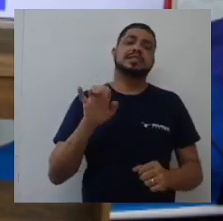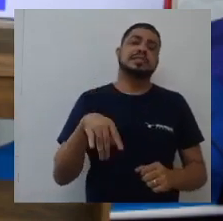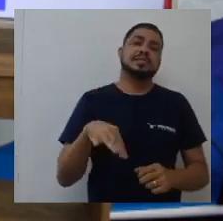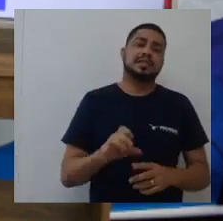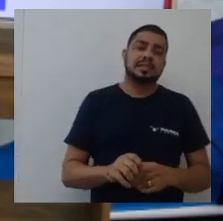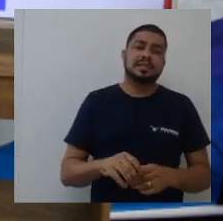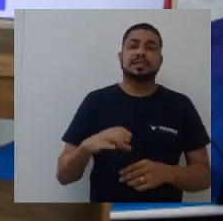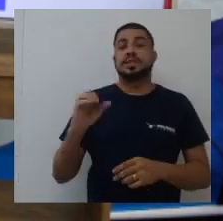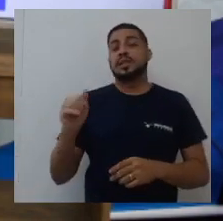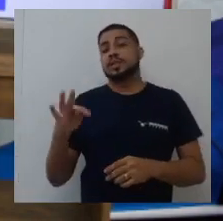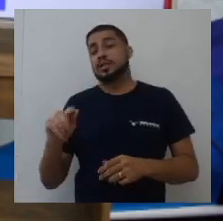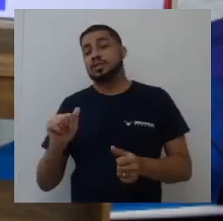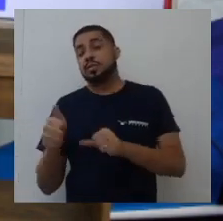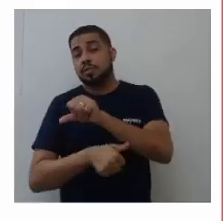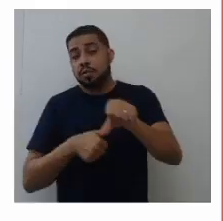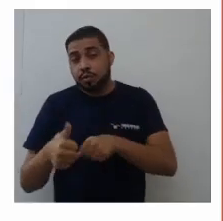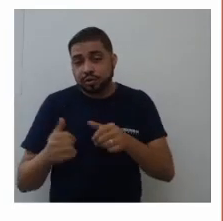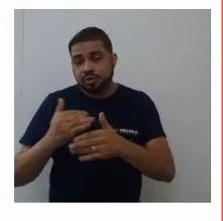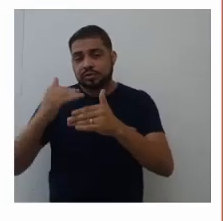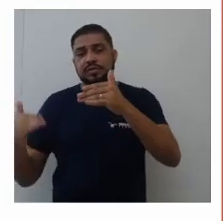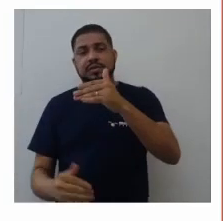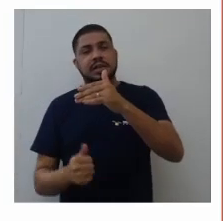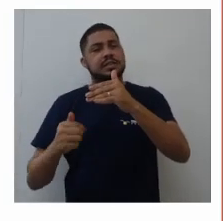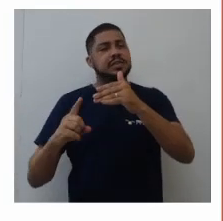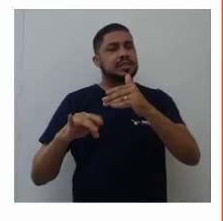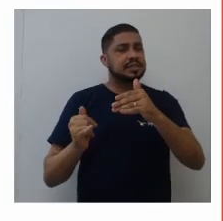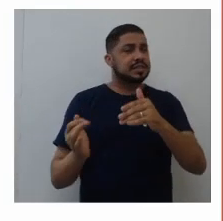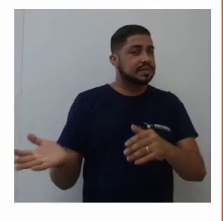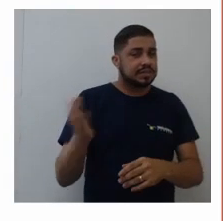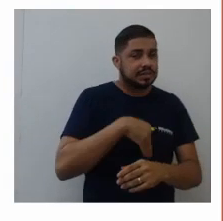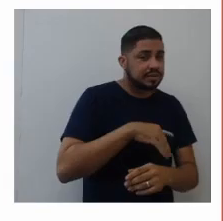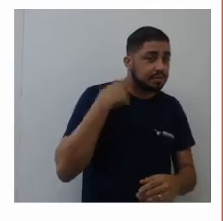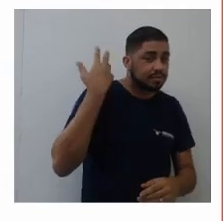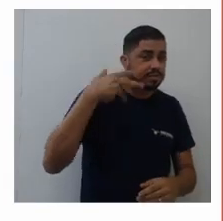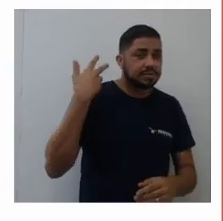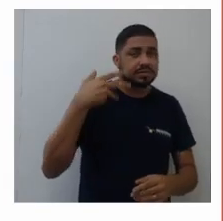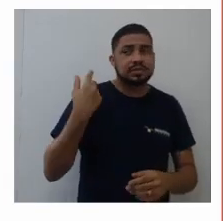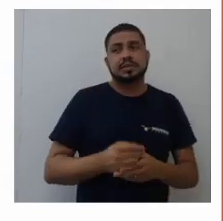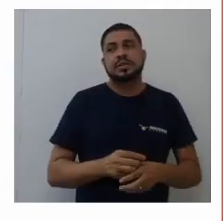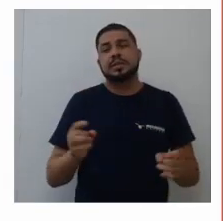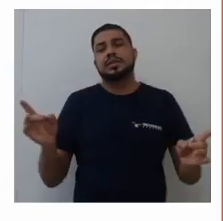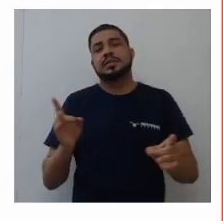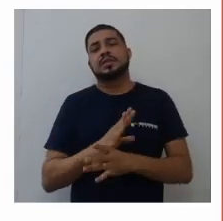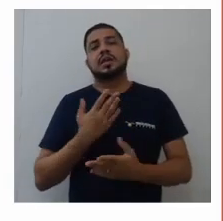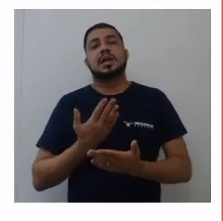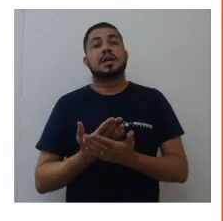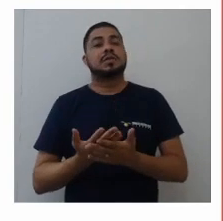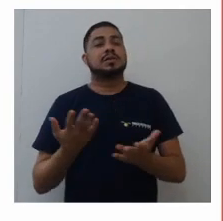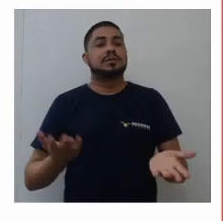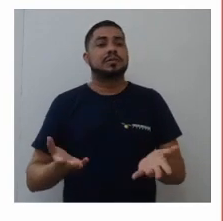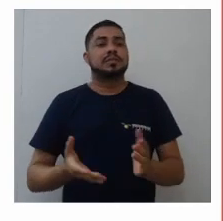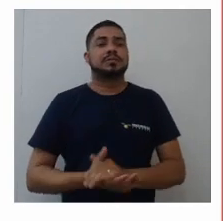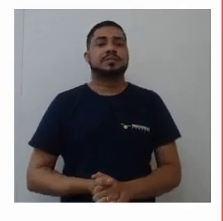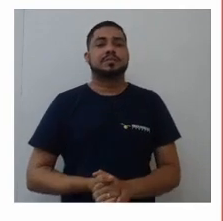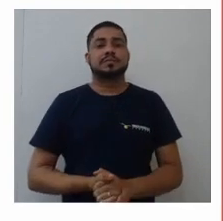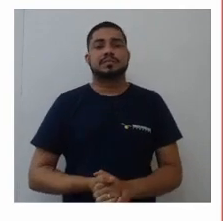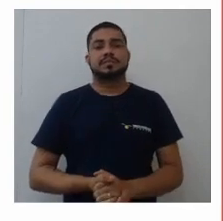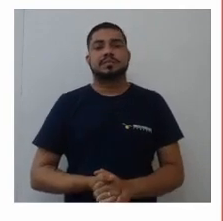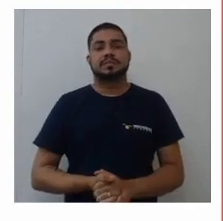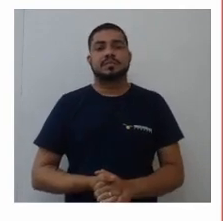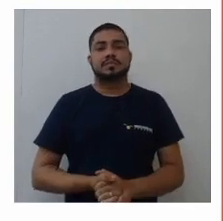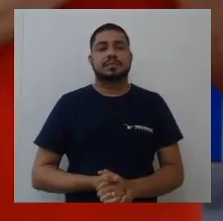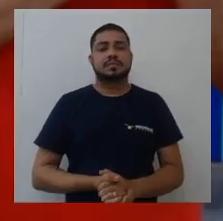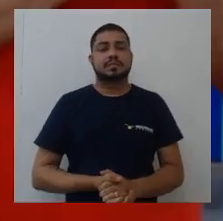o cateto oposto sobre o cateto adjacente. Vem comigo, Vitor. Solta o som. E a gente vai encerrar a aula agora assim, ó.